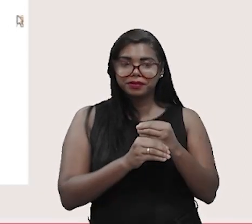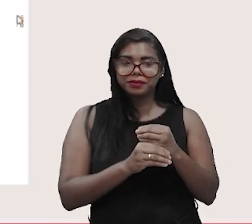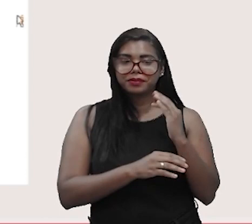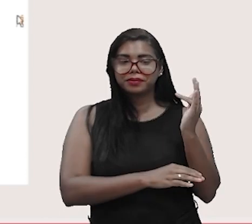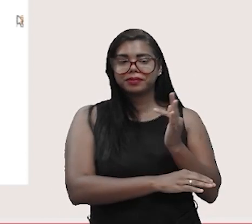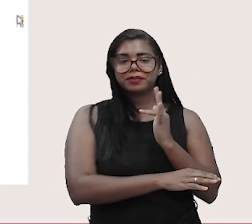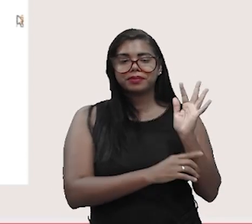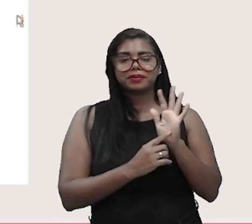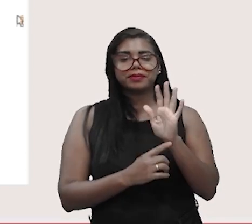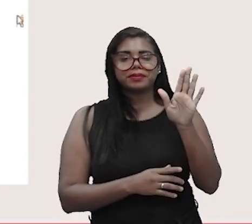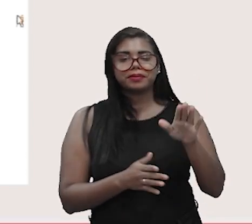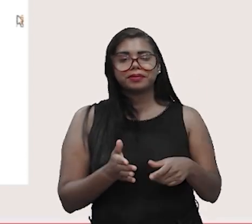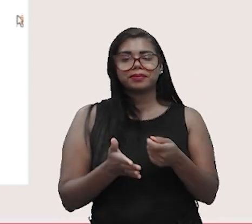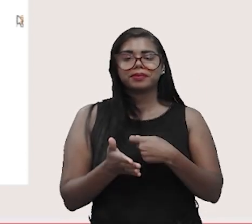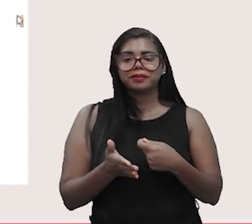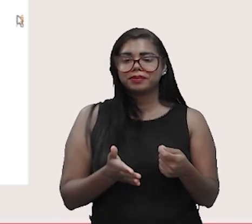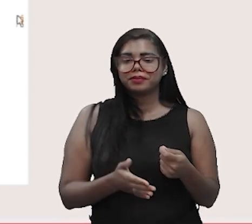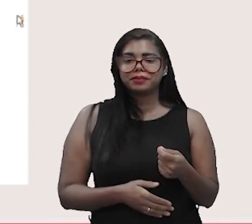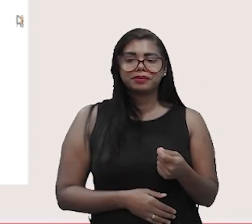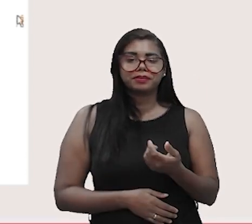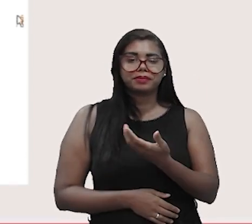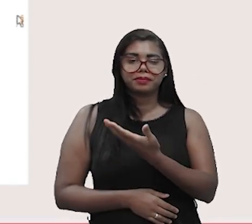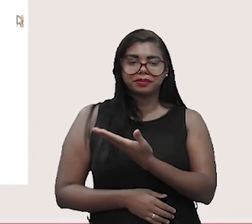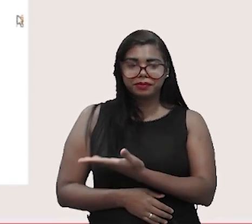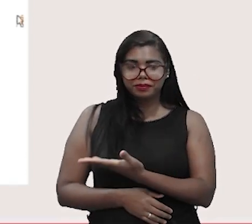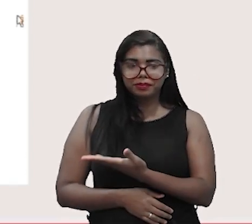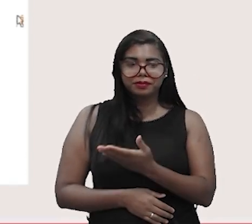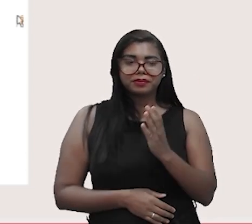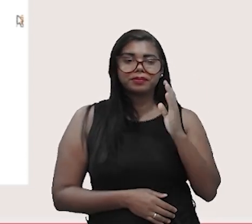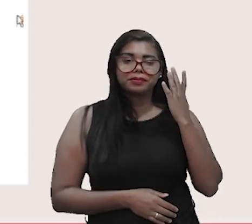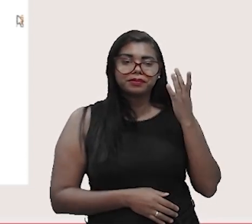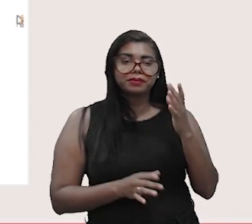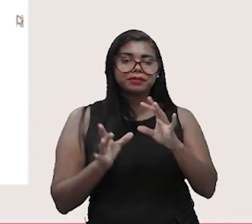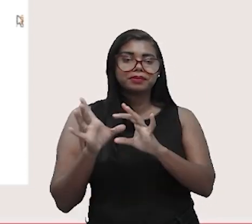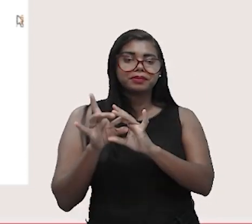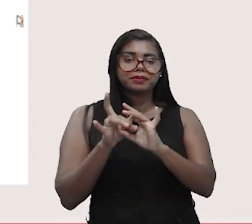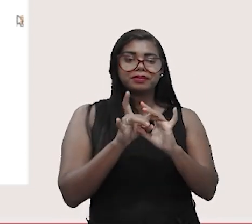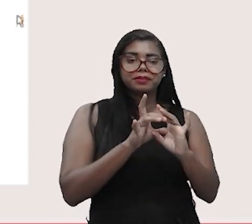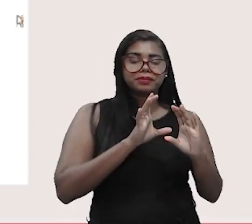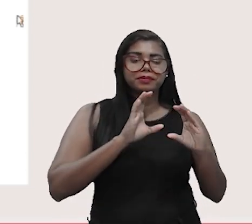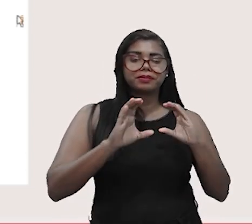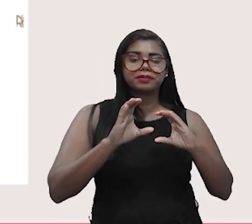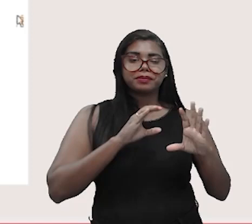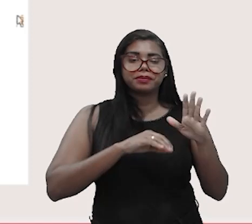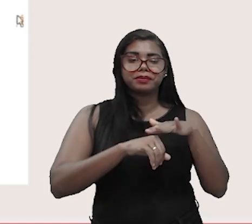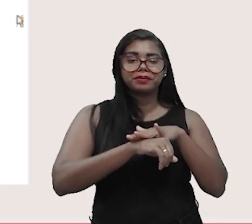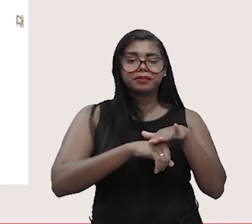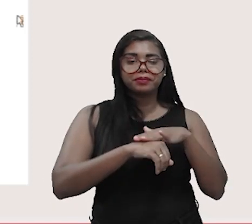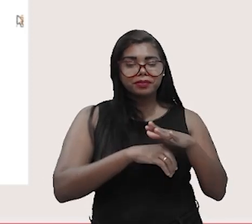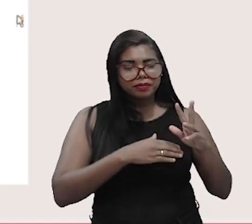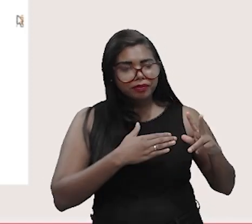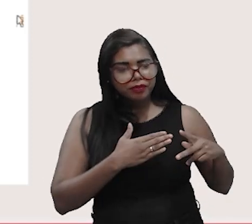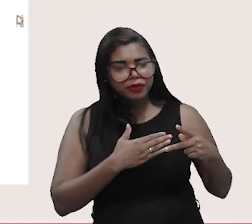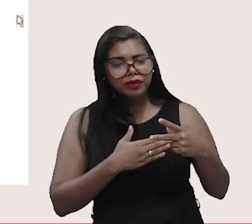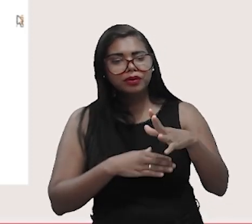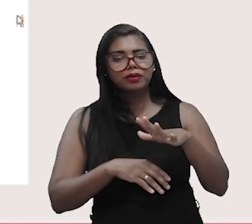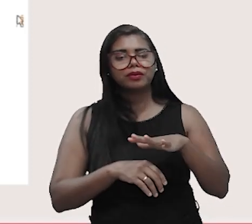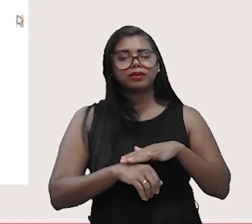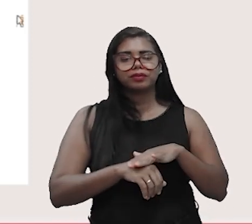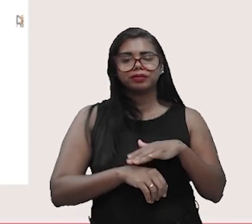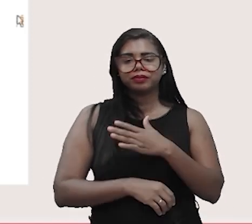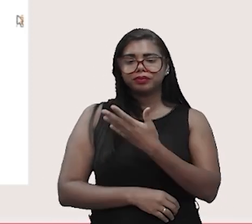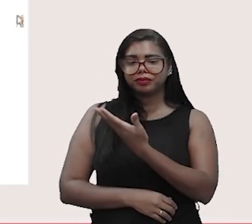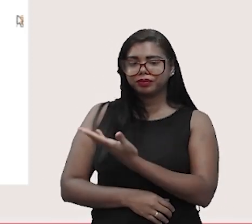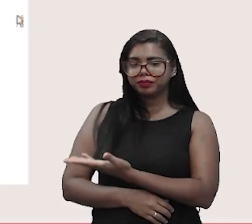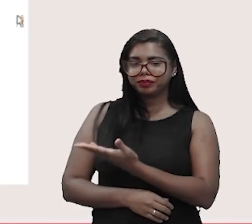torna-se inadequado em razão do contexto de comunicação em que a conversa se dá. Então, a inadequação